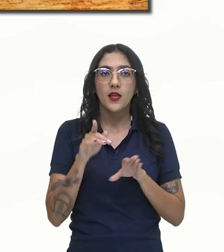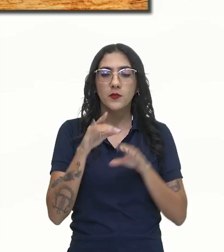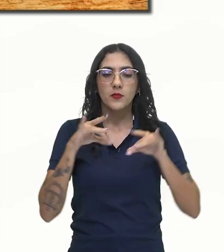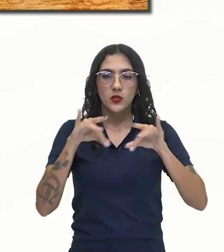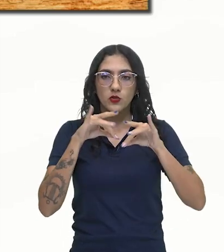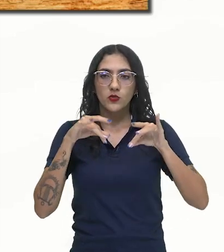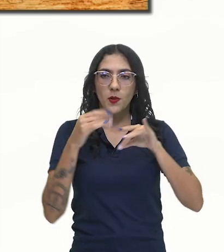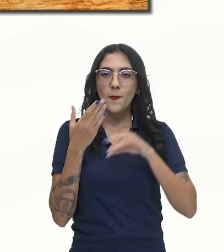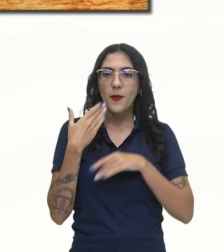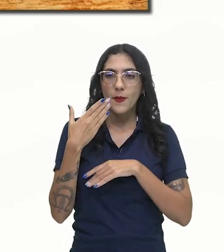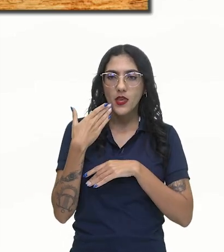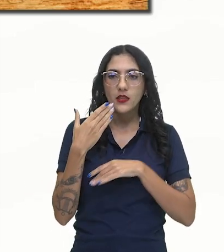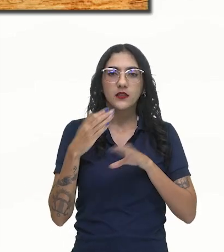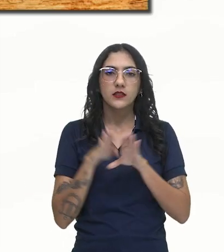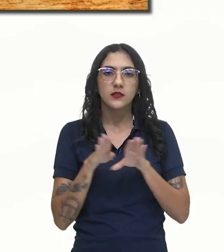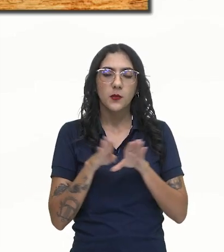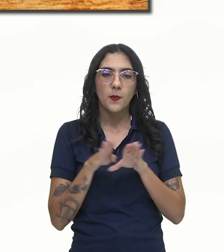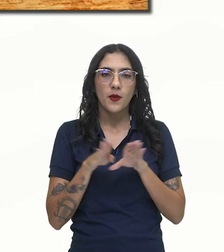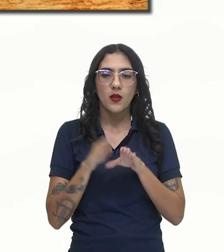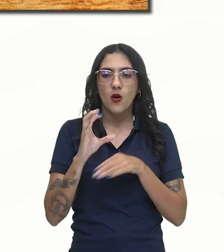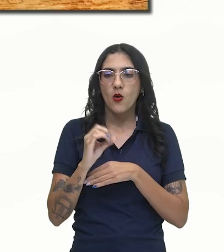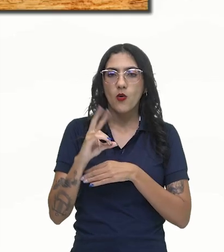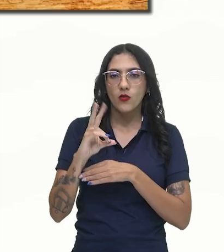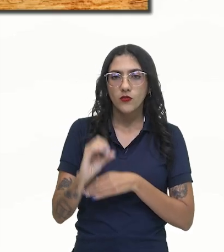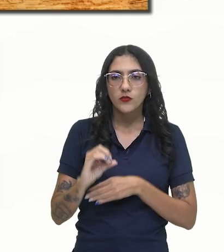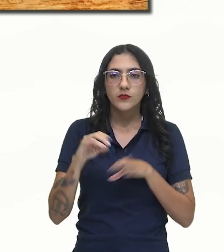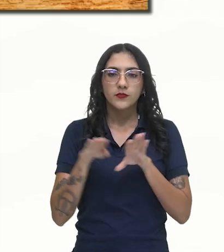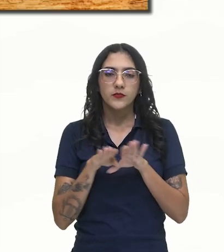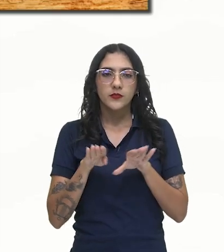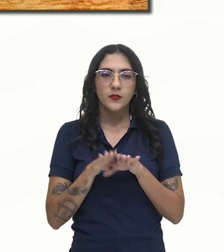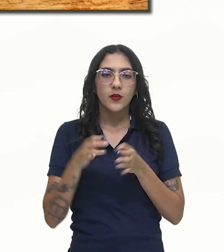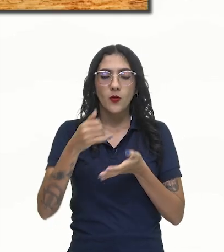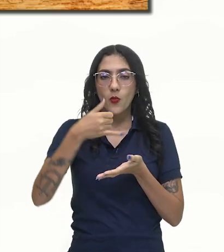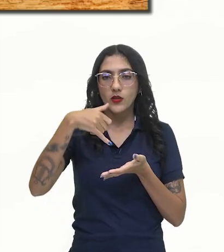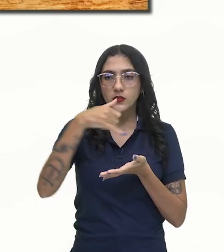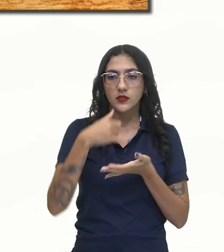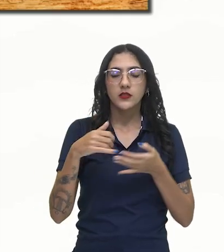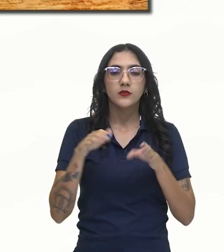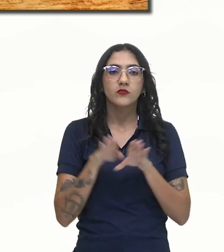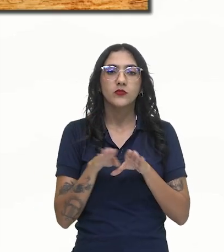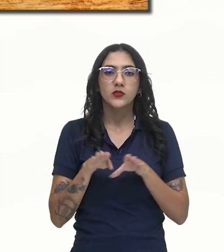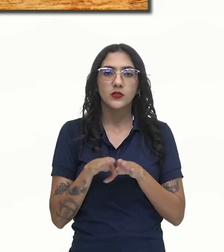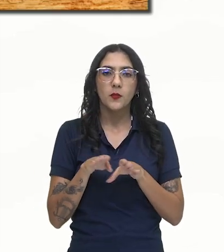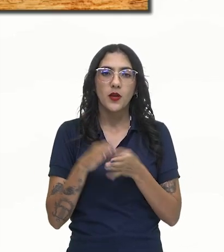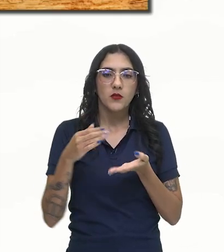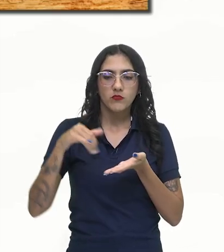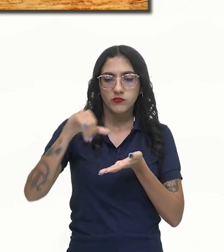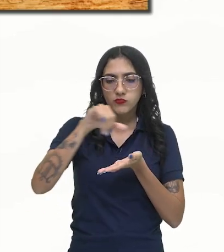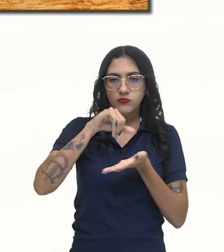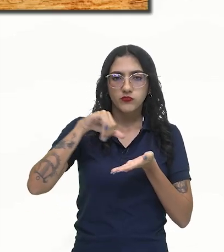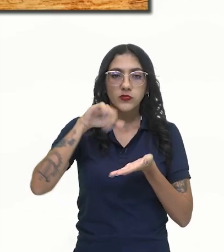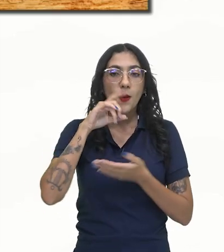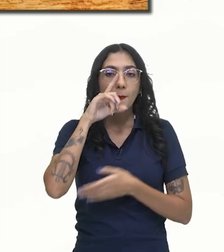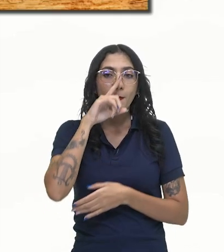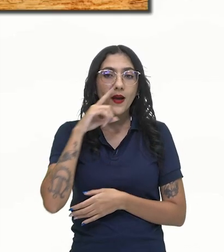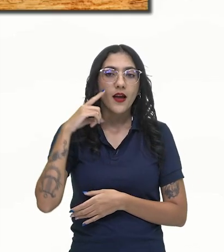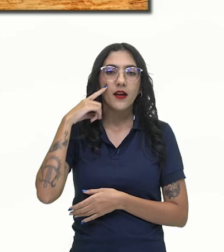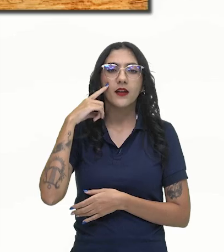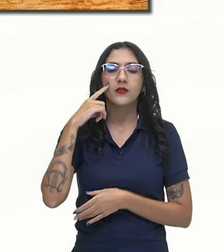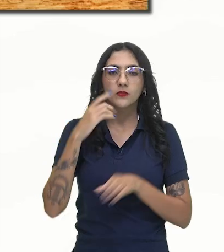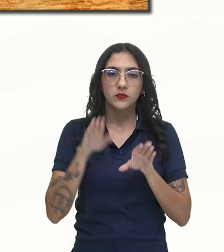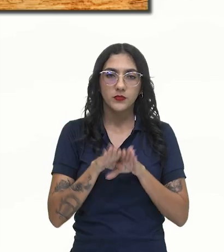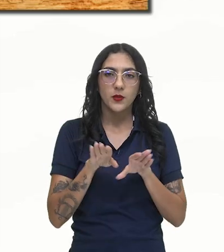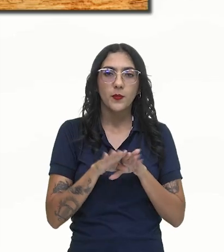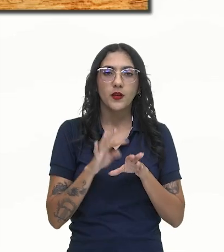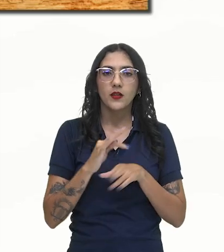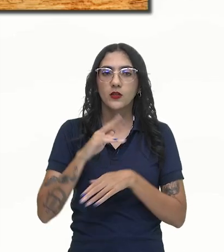pimentas, eggs, ovos, olive oil, que é o azeite, e tucupi, né, que é o